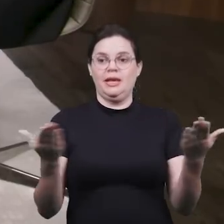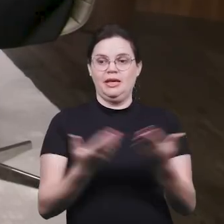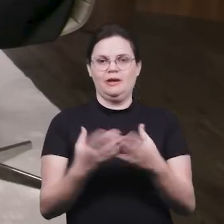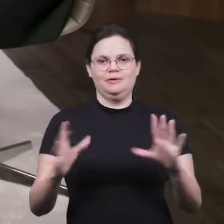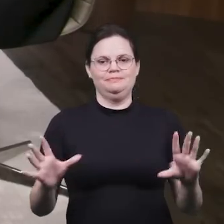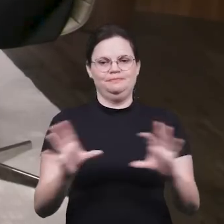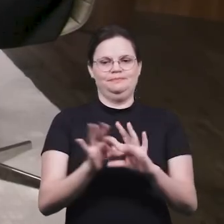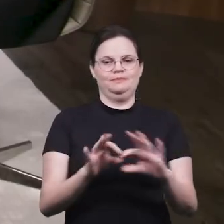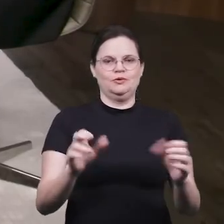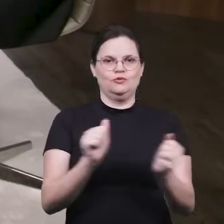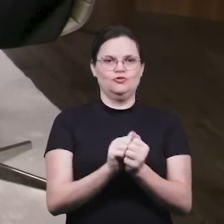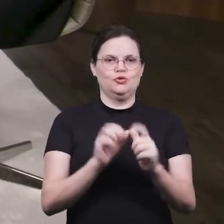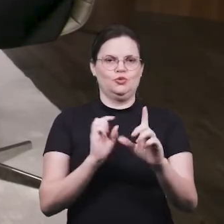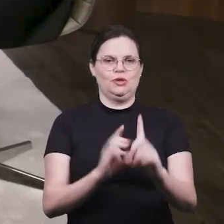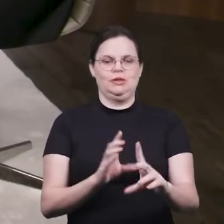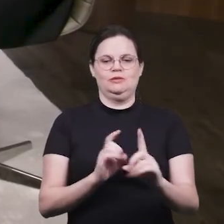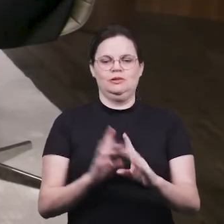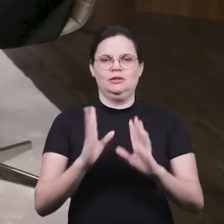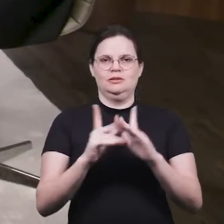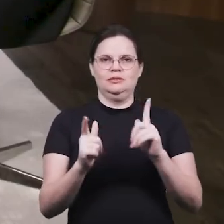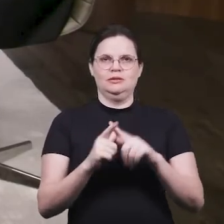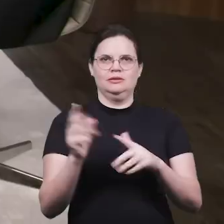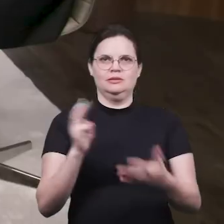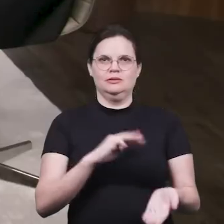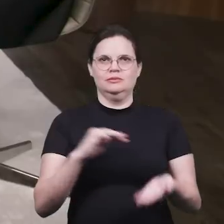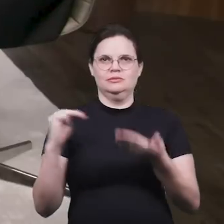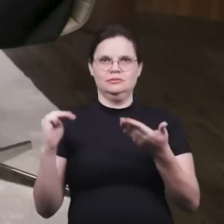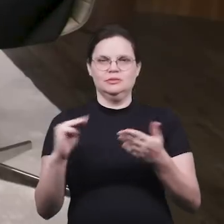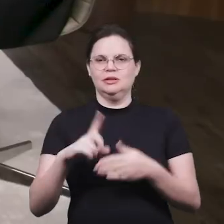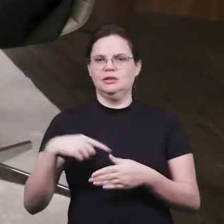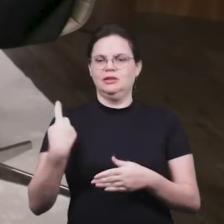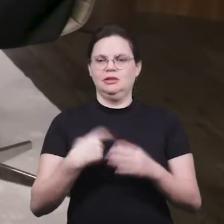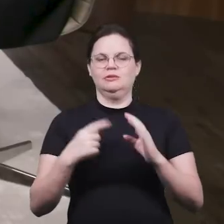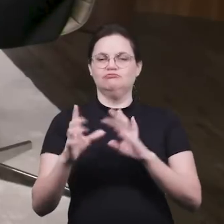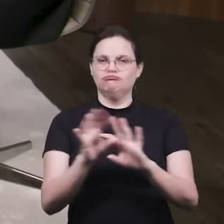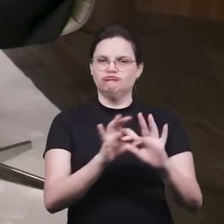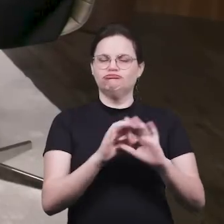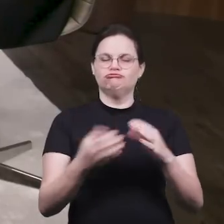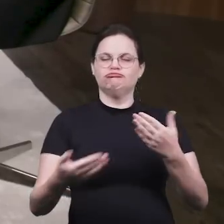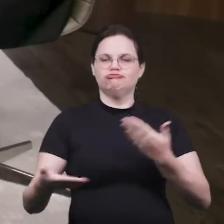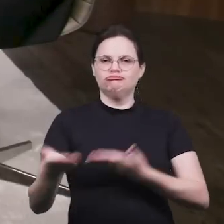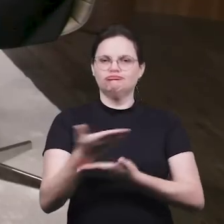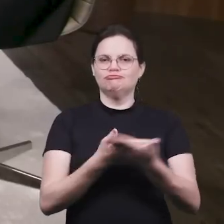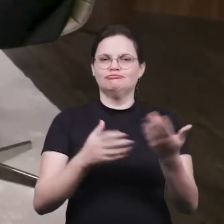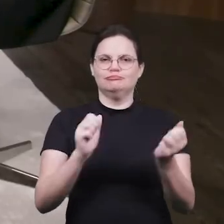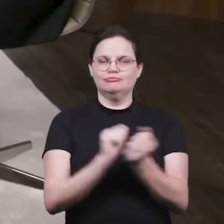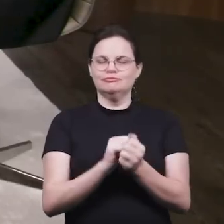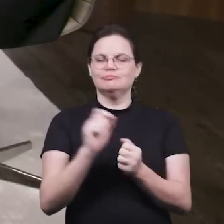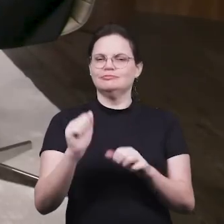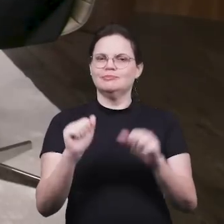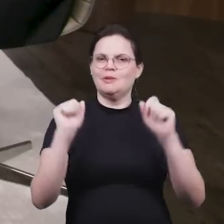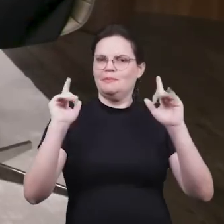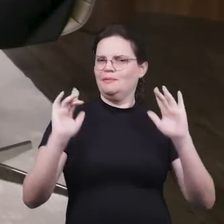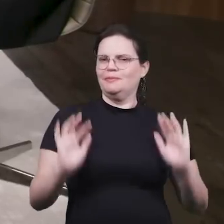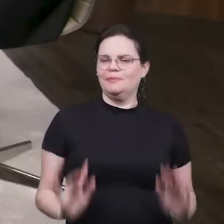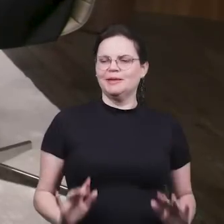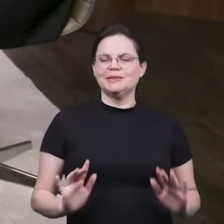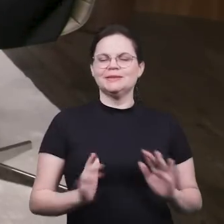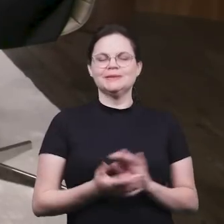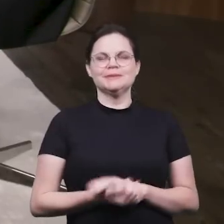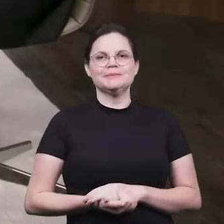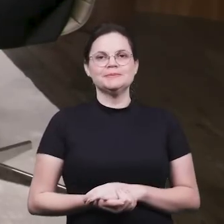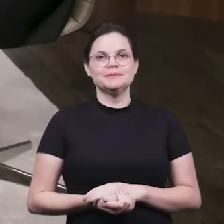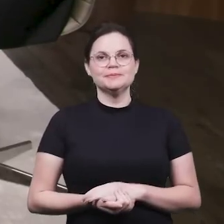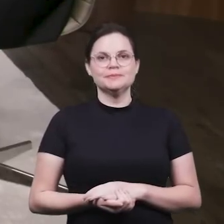obra, a doutrina da obra e estão vivendo em comunhão conosco. Era uma grande bênção